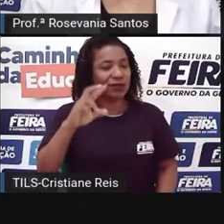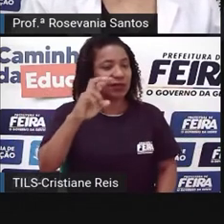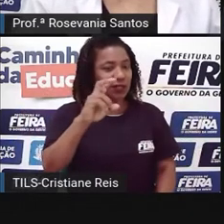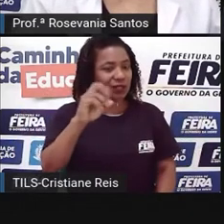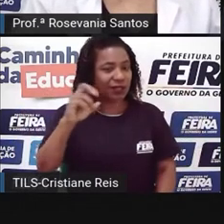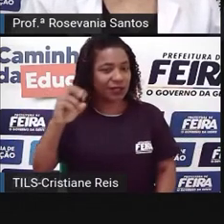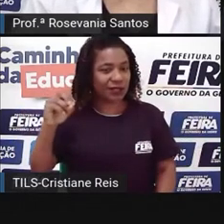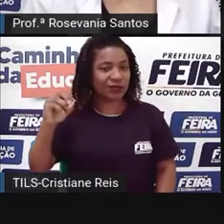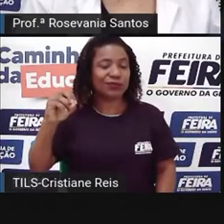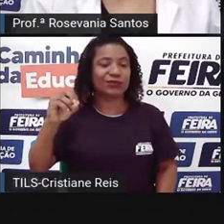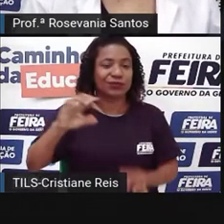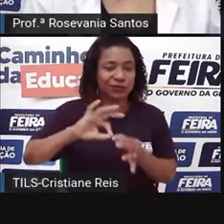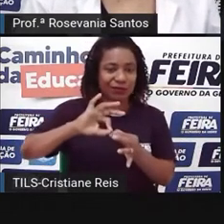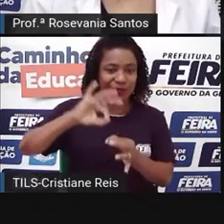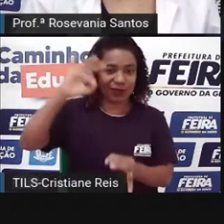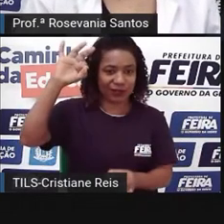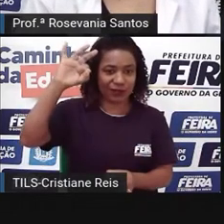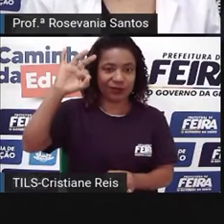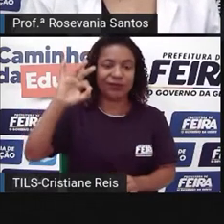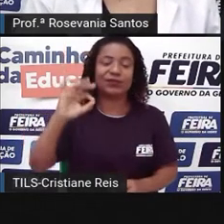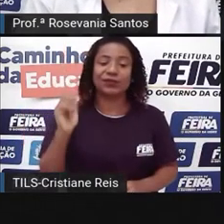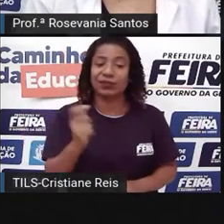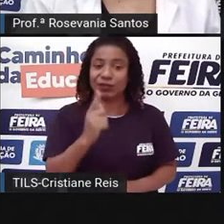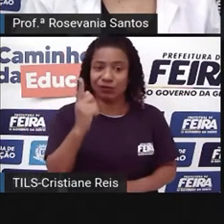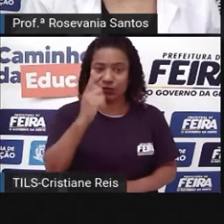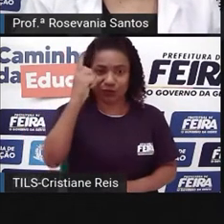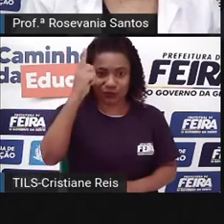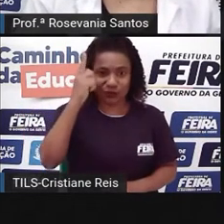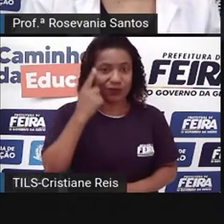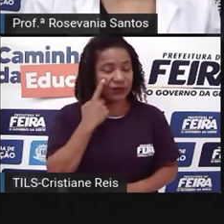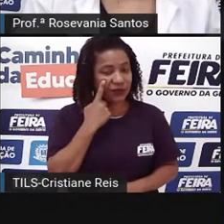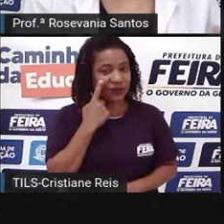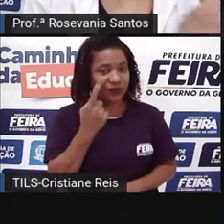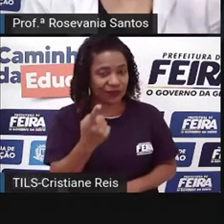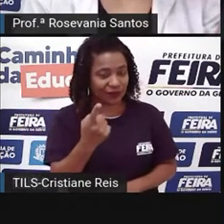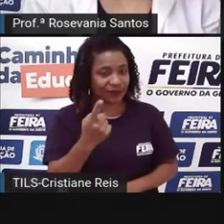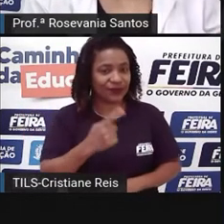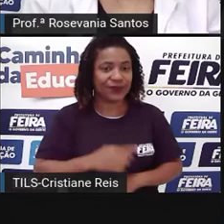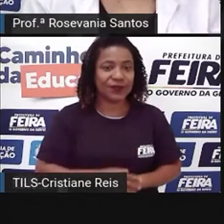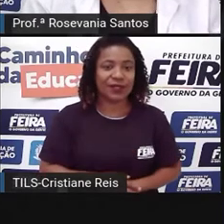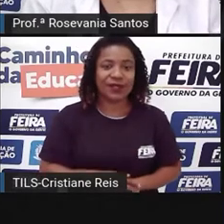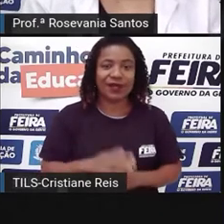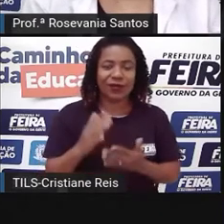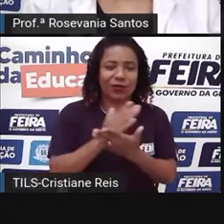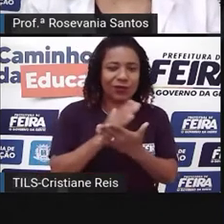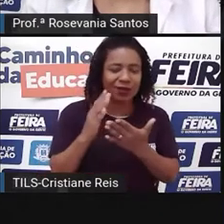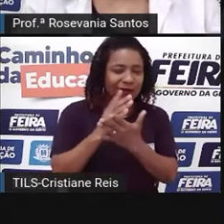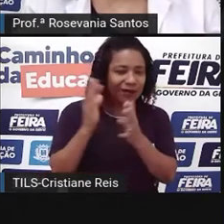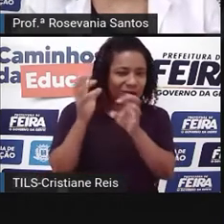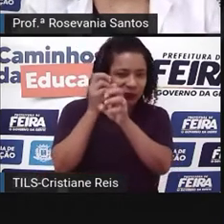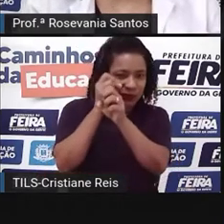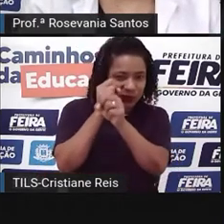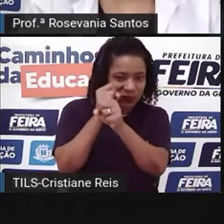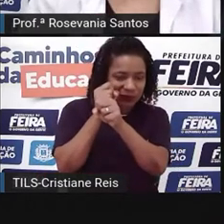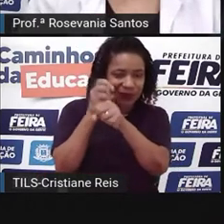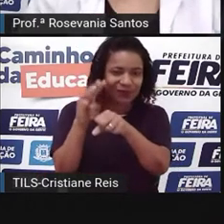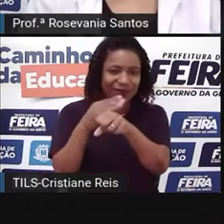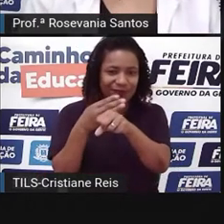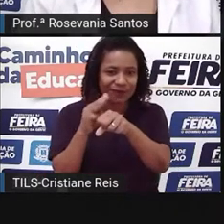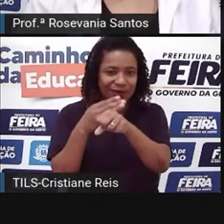E eu tenho algumas áreas, né, mais recentes, que são essas mais escuras, ou seja, que foram nos últimos eventos que se